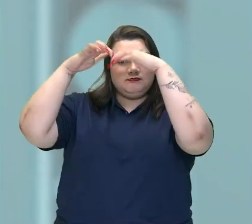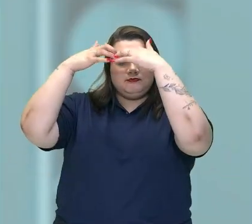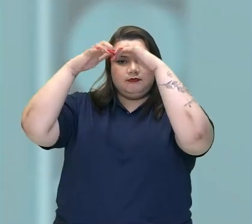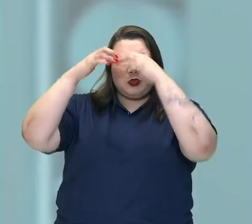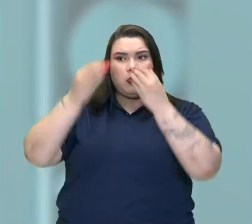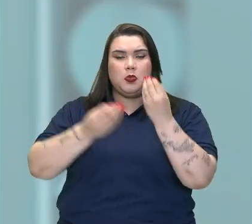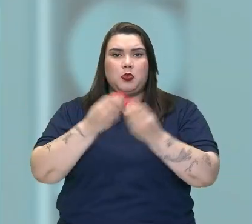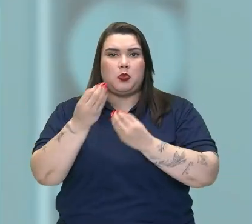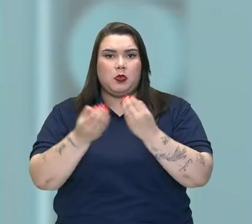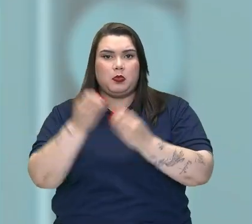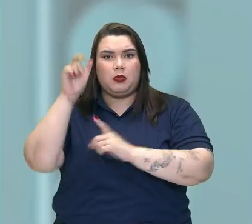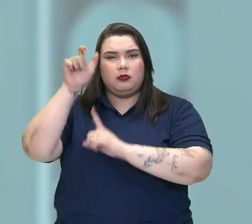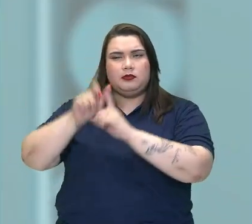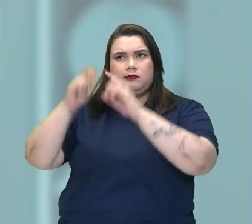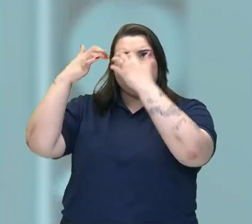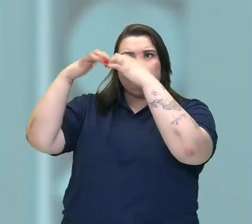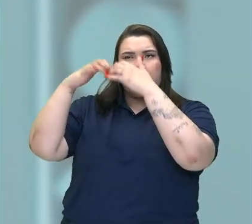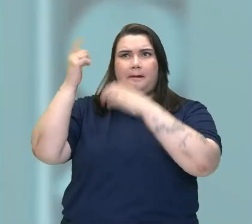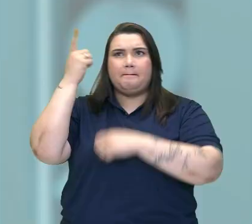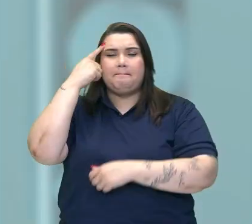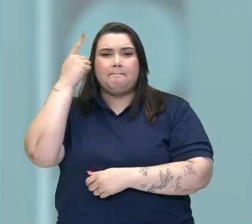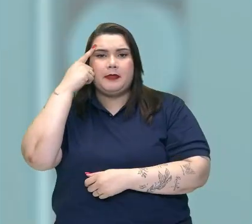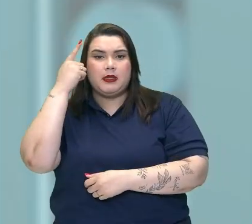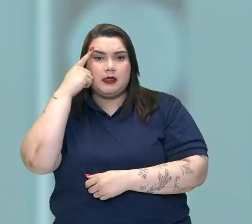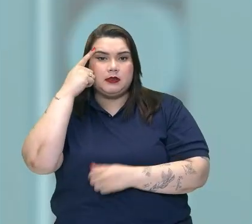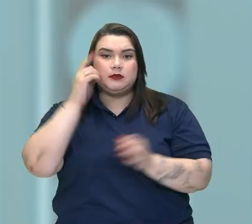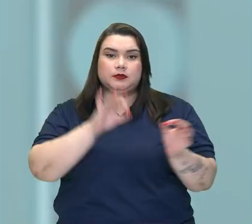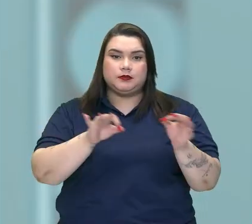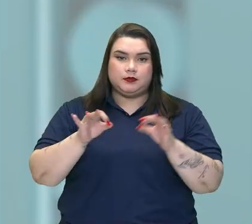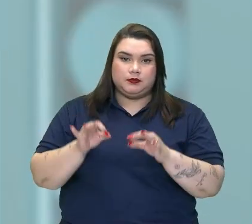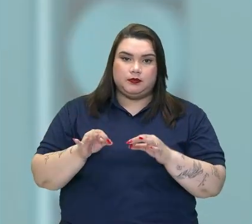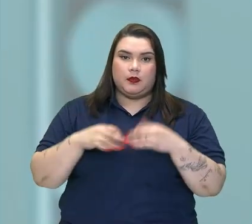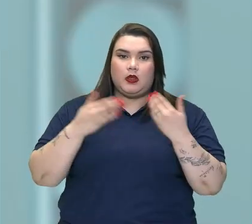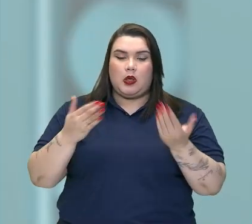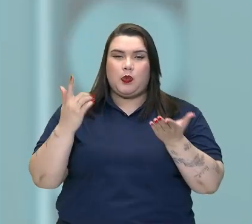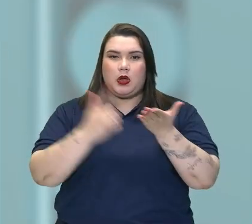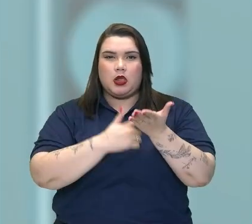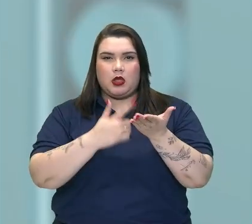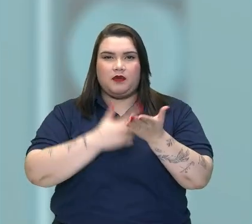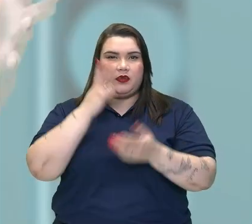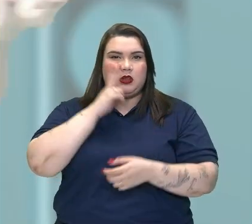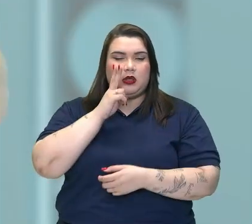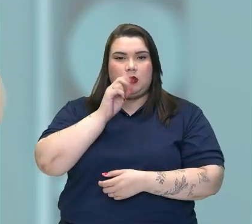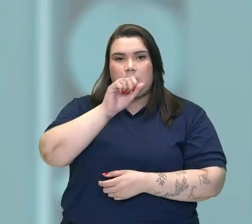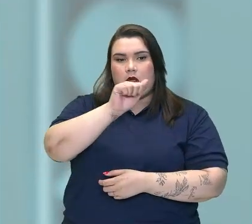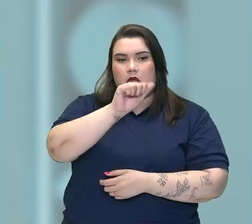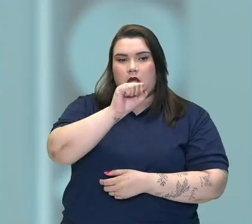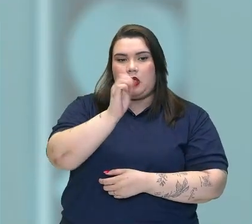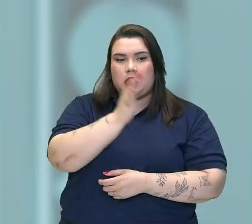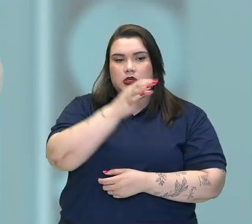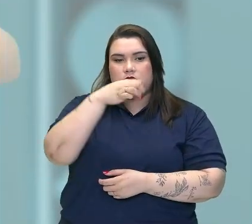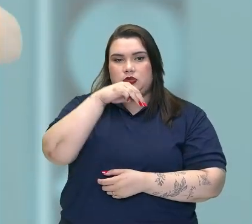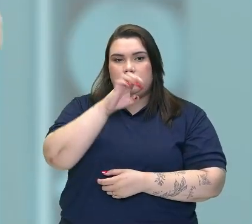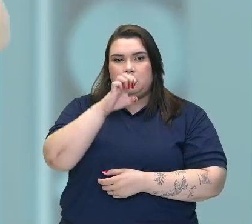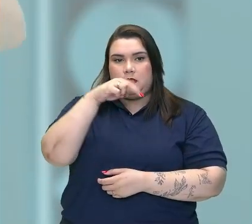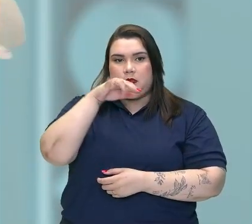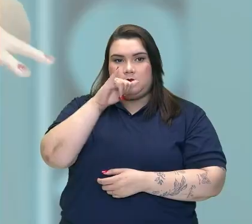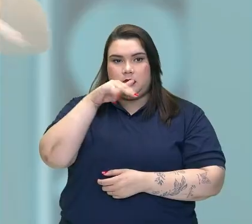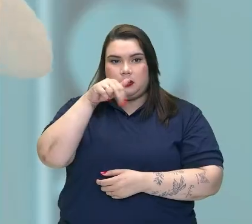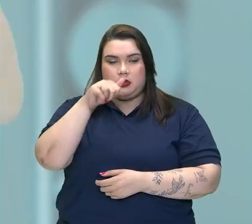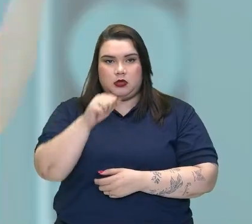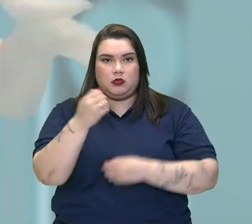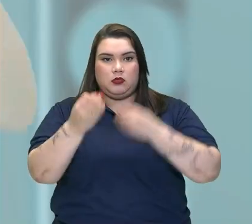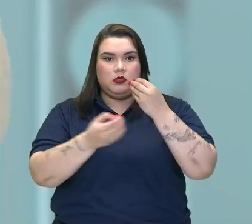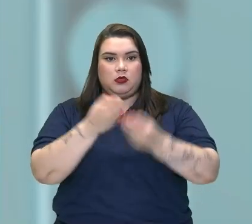como os personagens pensam. E como eu falei na obra As Meninas, é justamente isso que acontece, sobretudo quando as